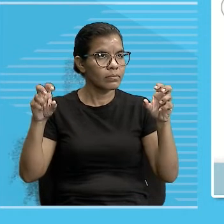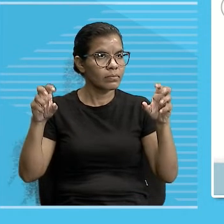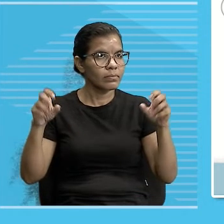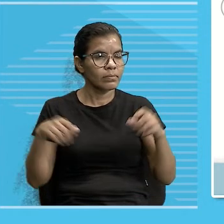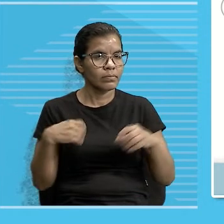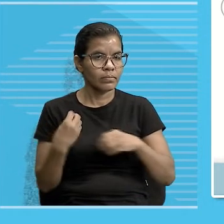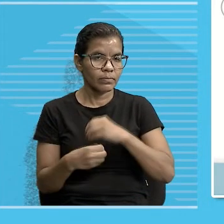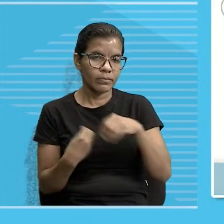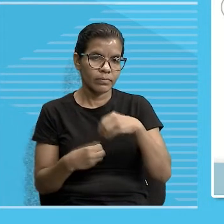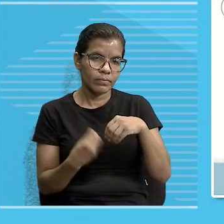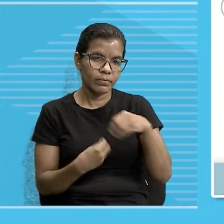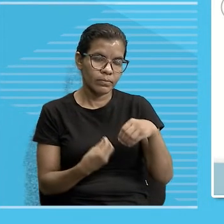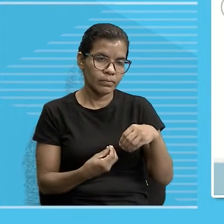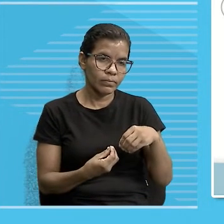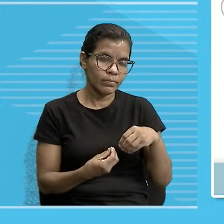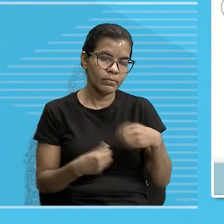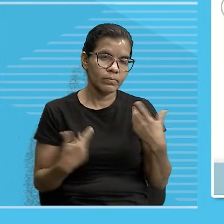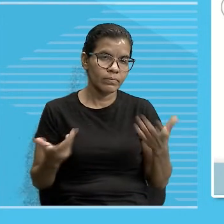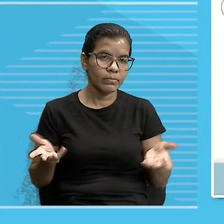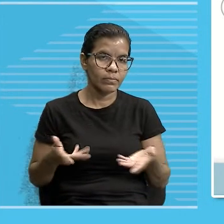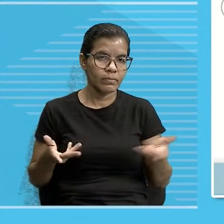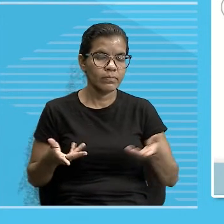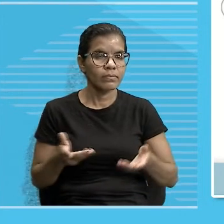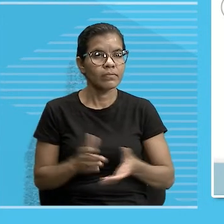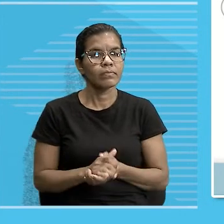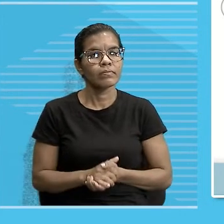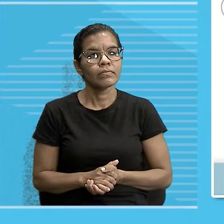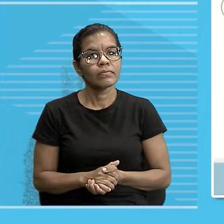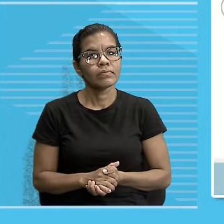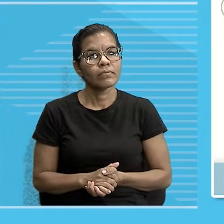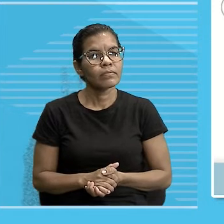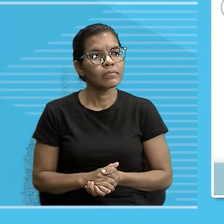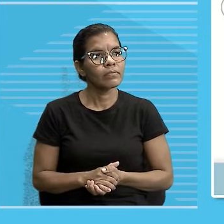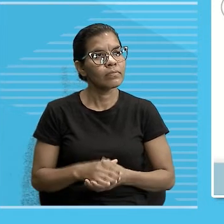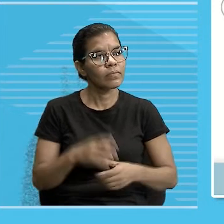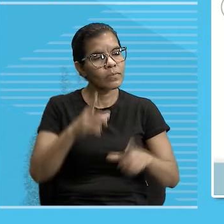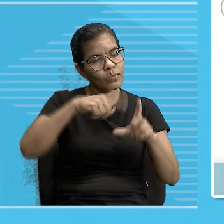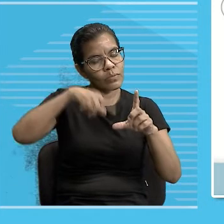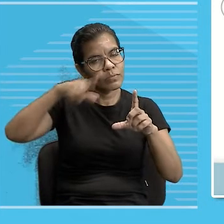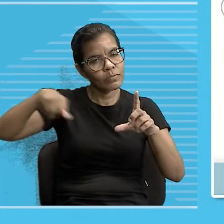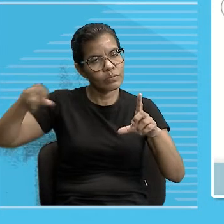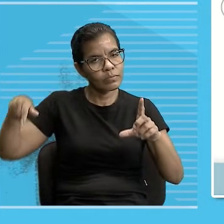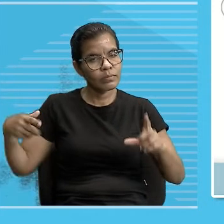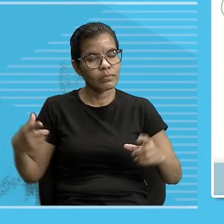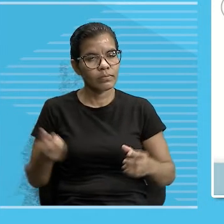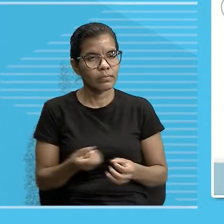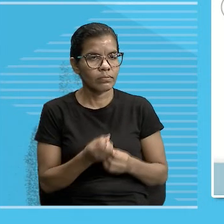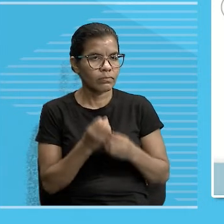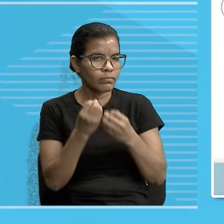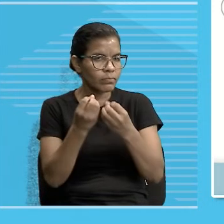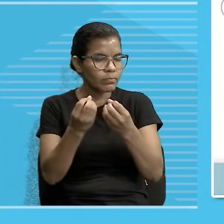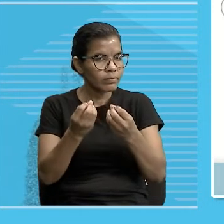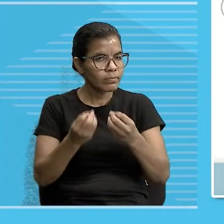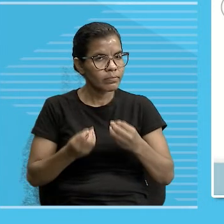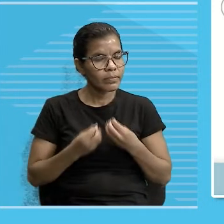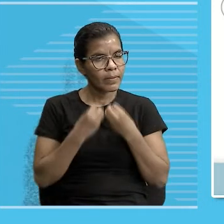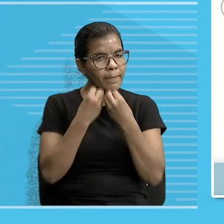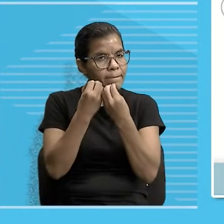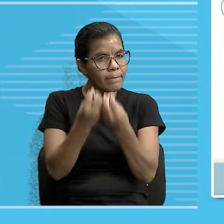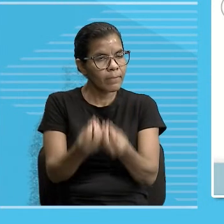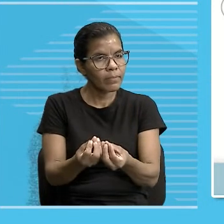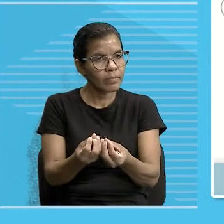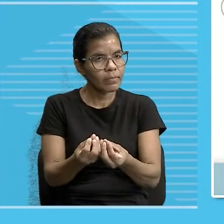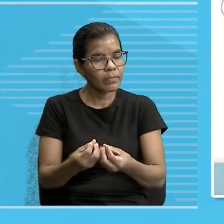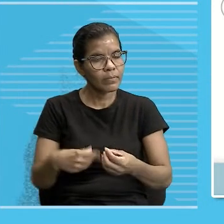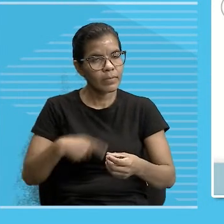essa transformaçãozinha agora será sobre variação. Olha só, ele deixa explícito que